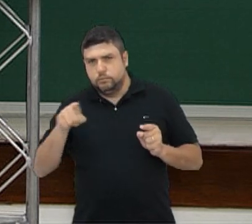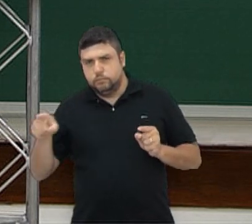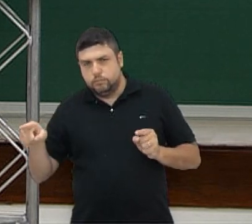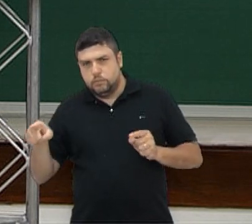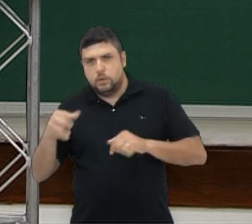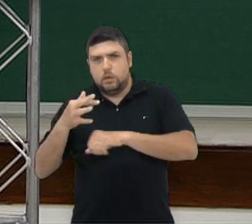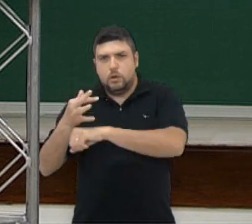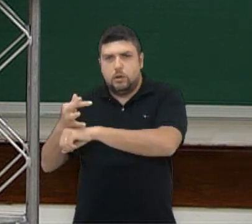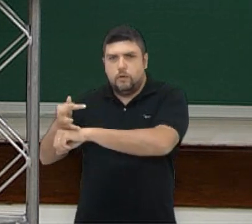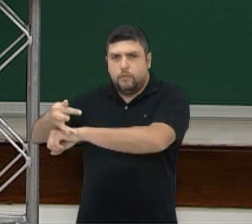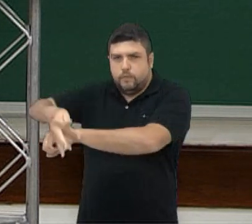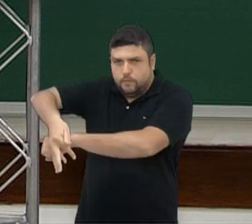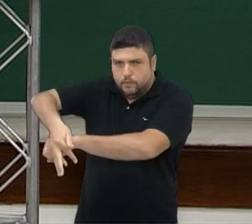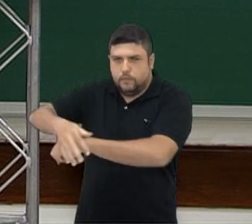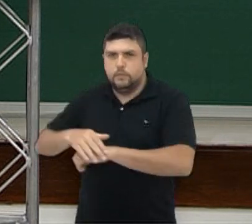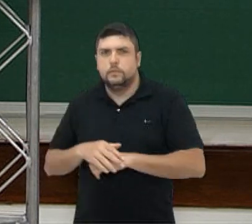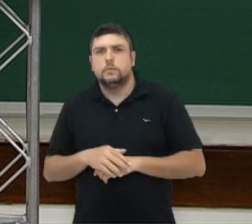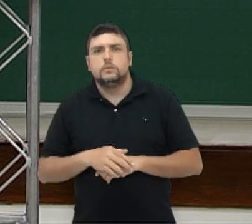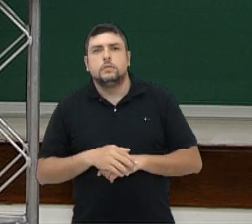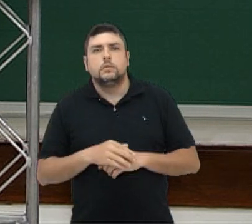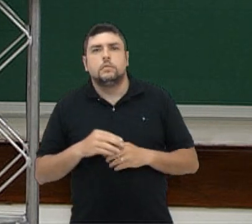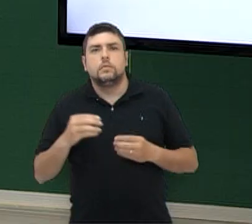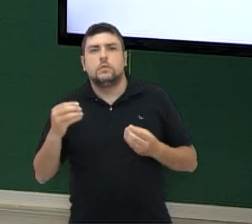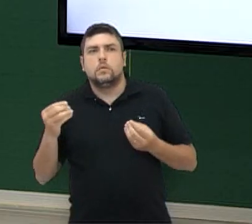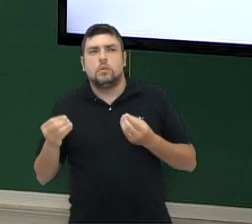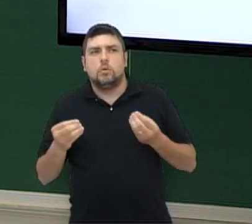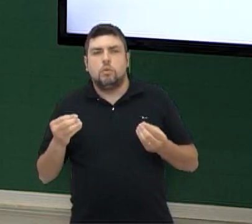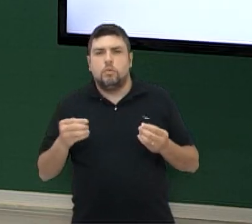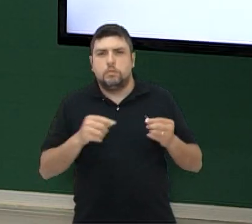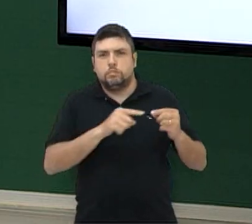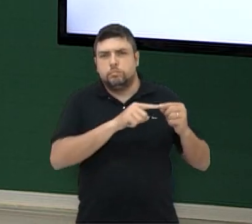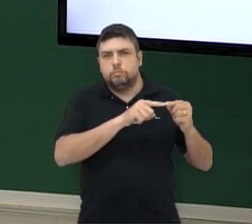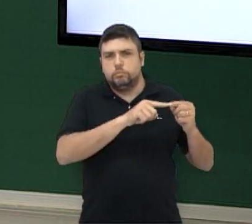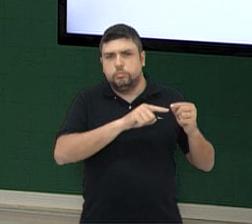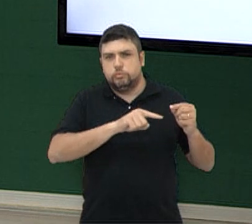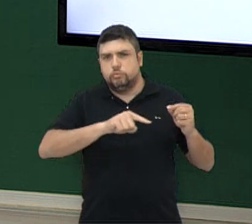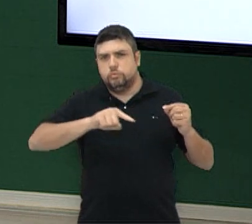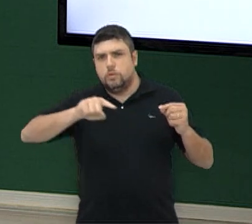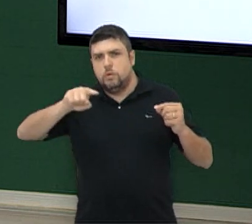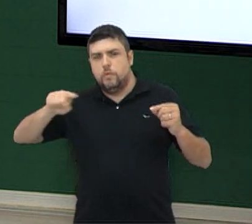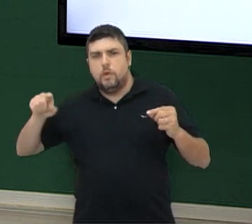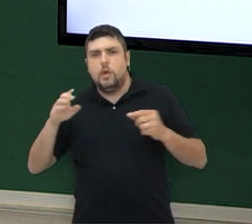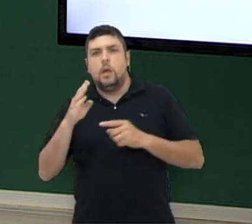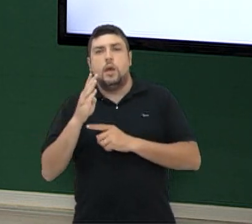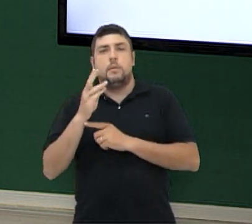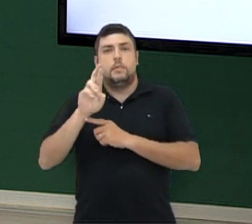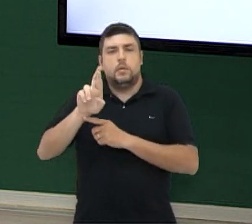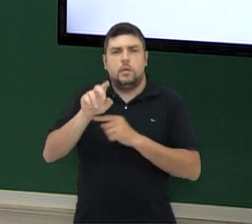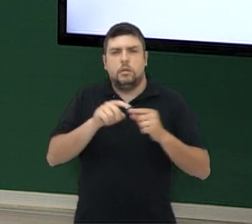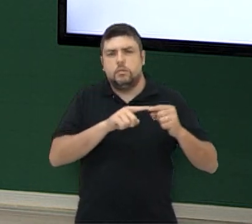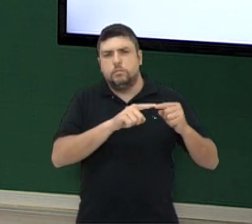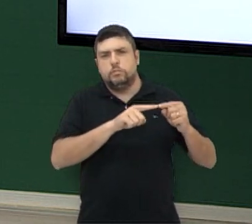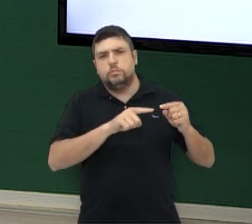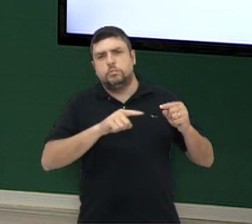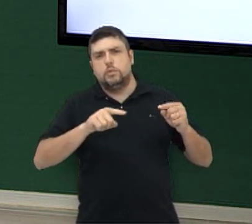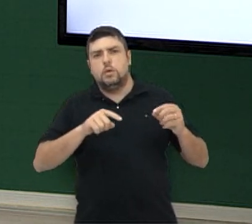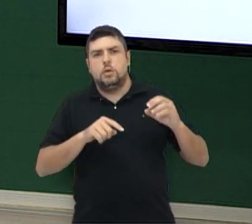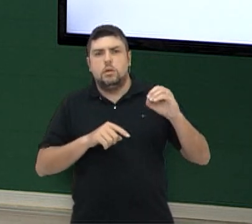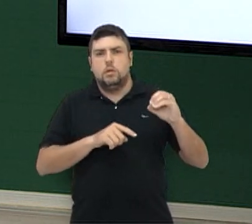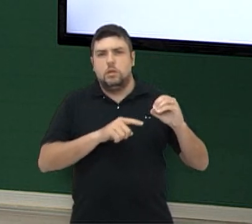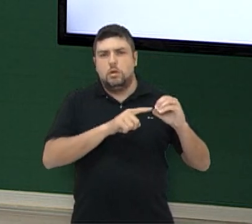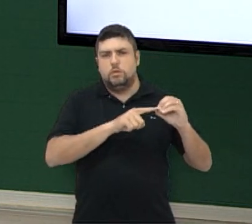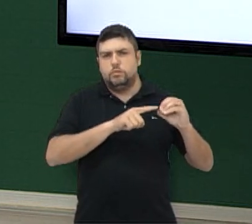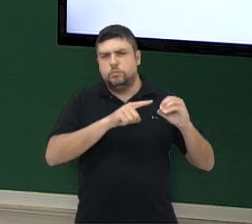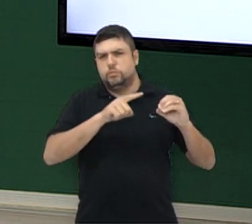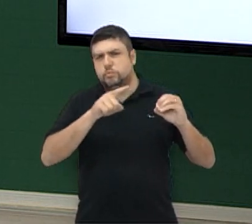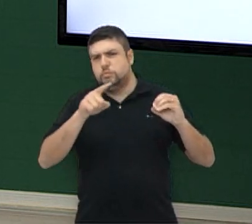certo? Você está vindo daqui e a nossa ordem sai do quilômetro 0 até acho que o quilômetro